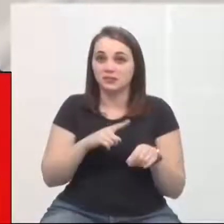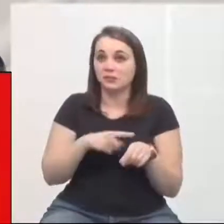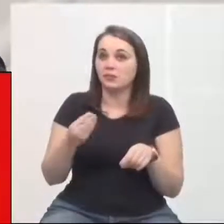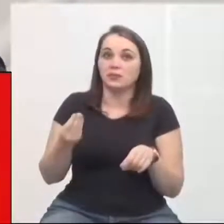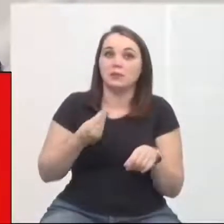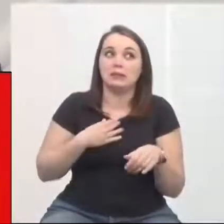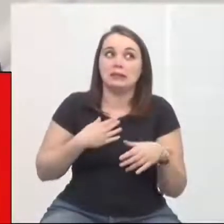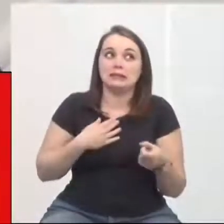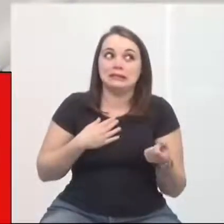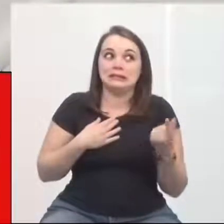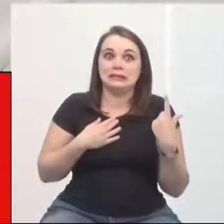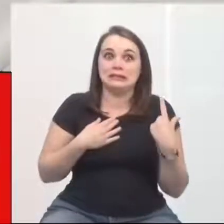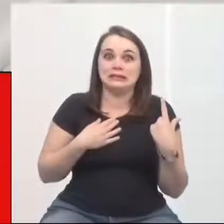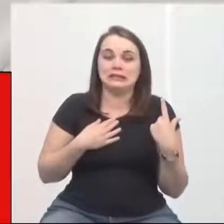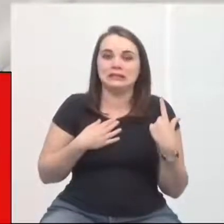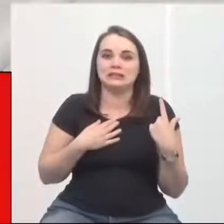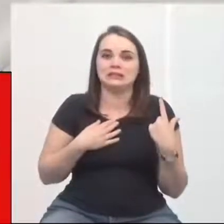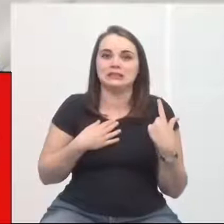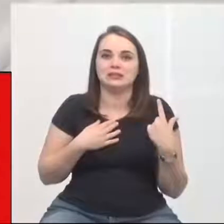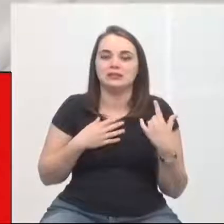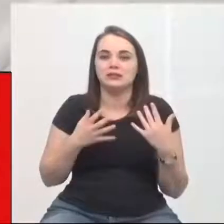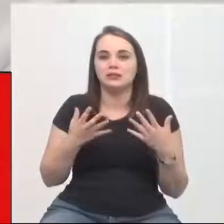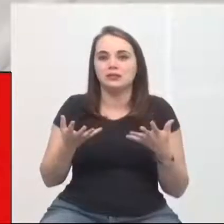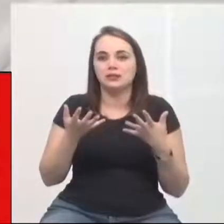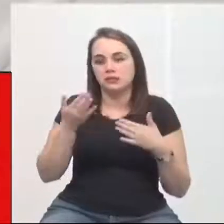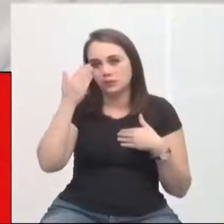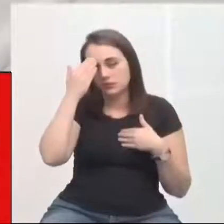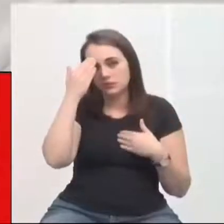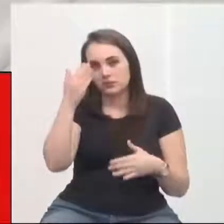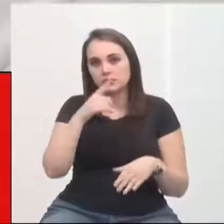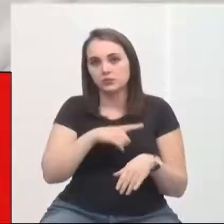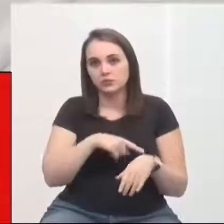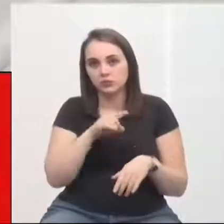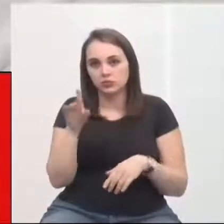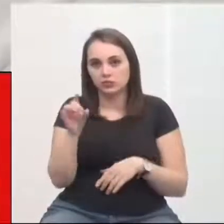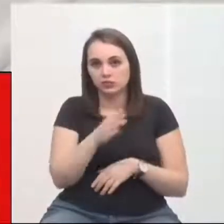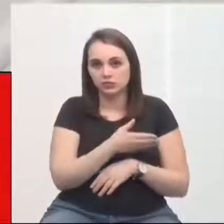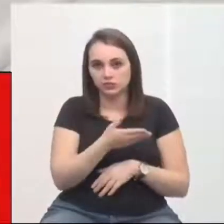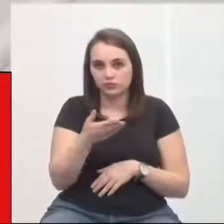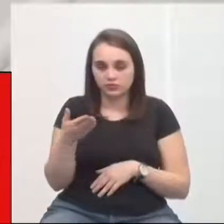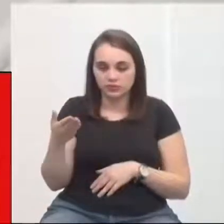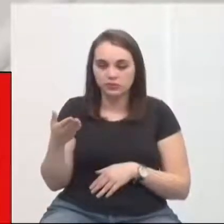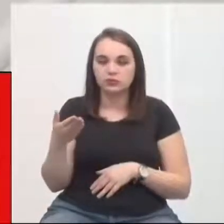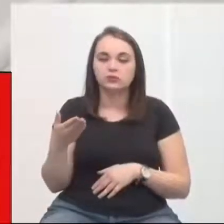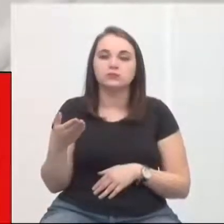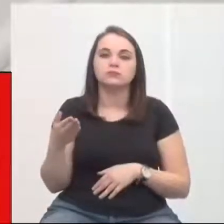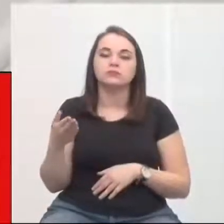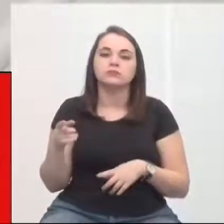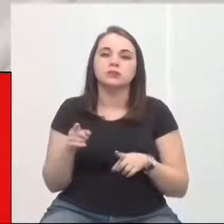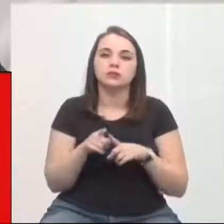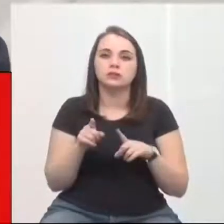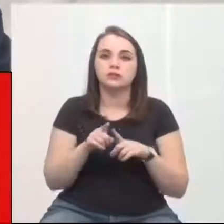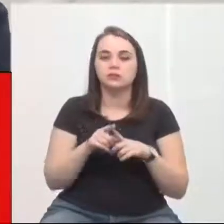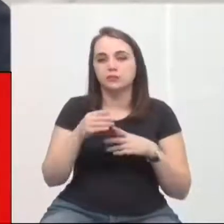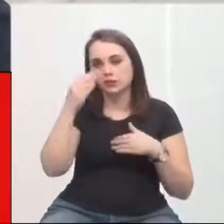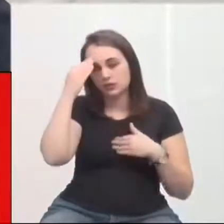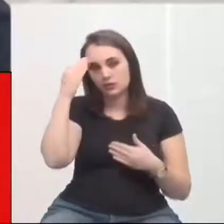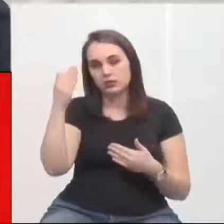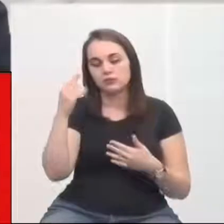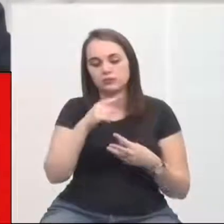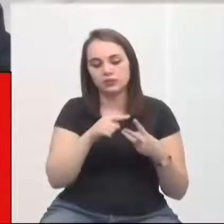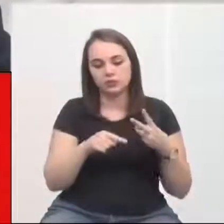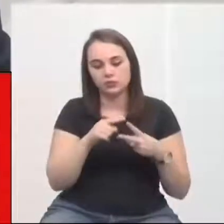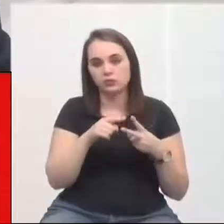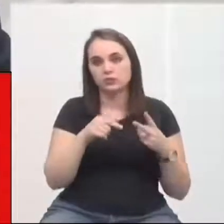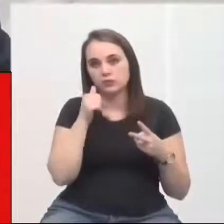né? Mas então, presidente, obrigado pelo tempo também. Queria agradecer a todos os vereadores, agradecer a Joyce, que veio comigo,